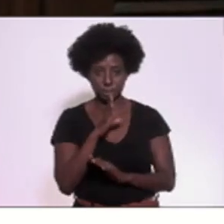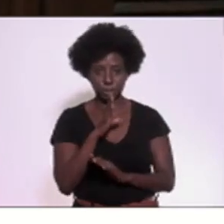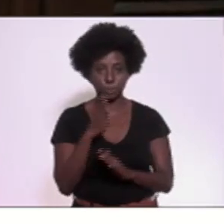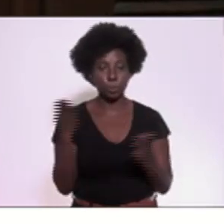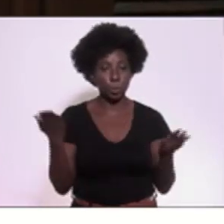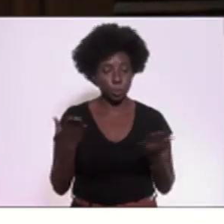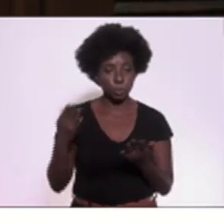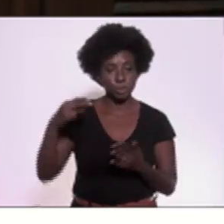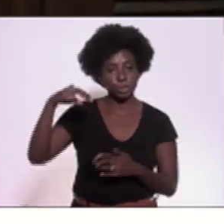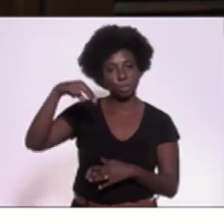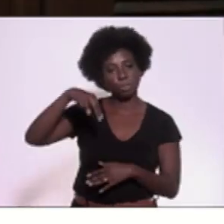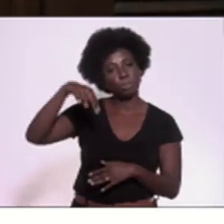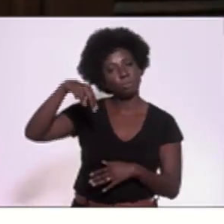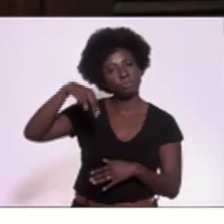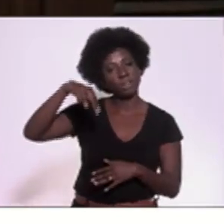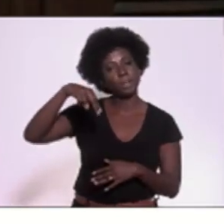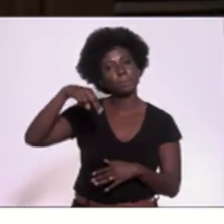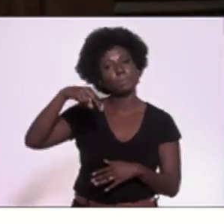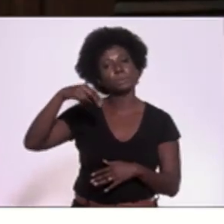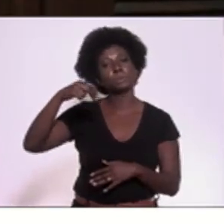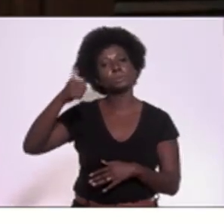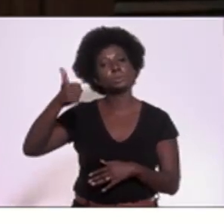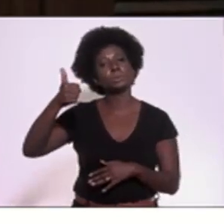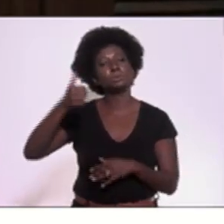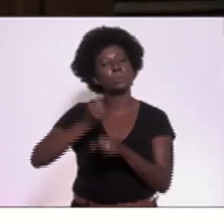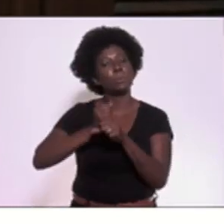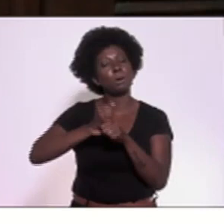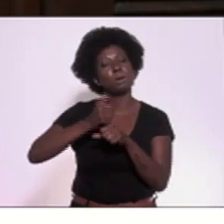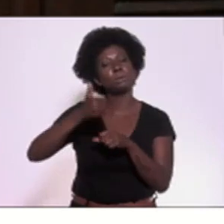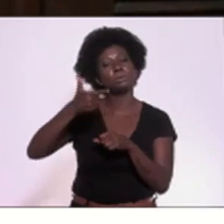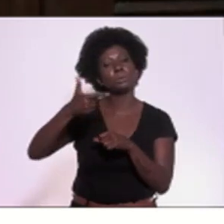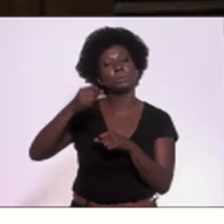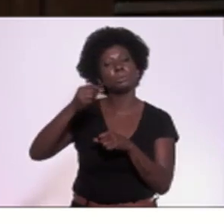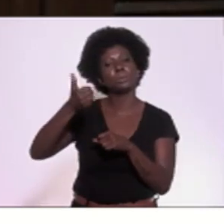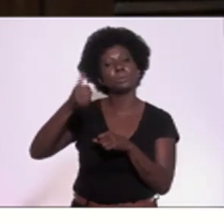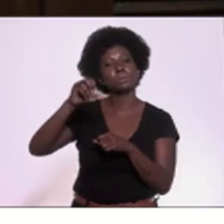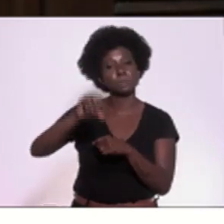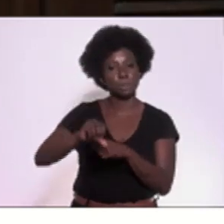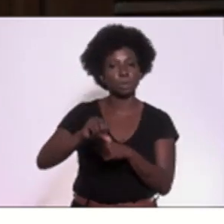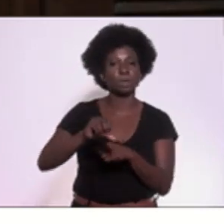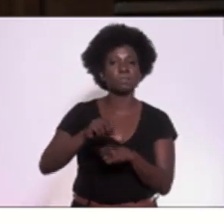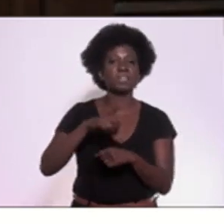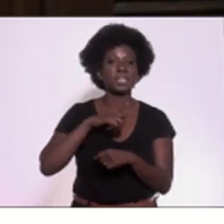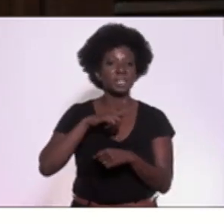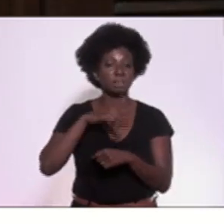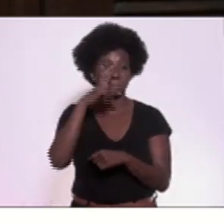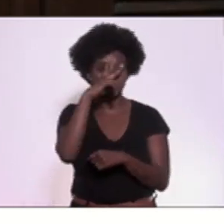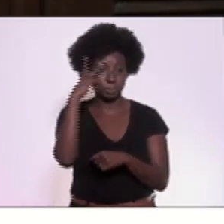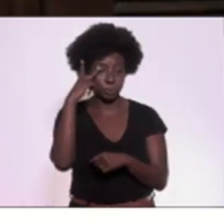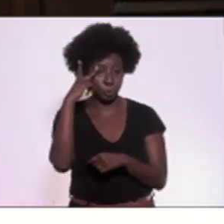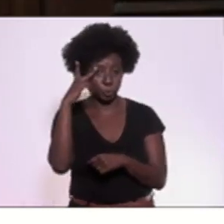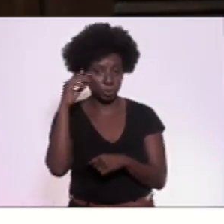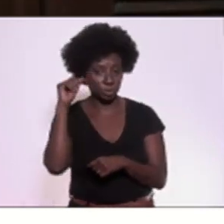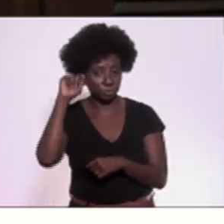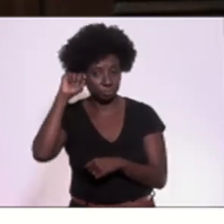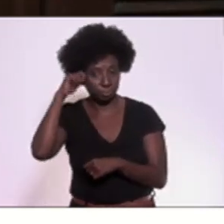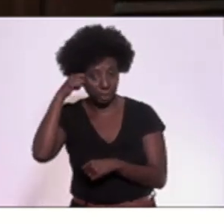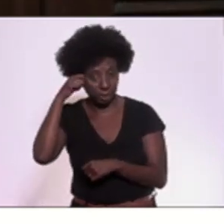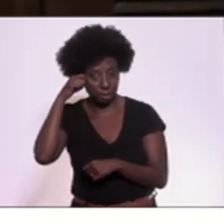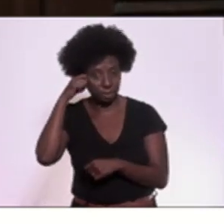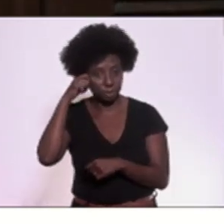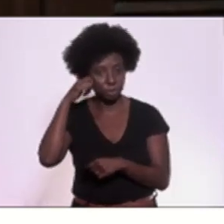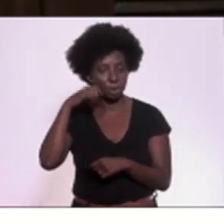o Brasil apresenta uma presença maior do elemento negro da população, de pessoas negras, nos bancos